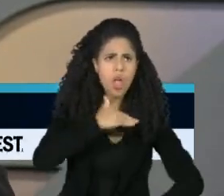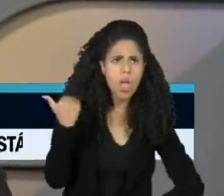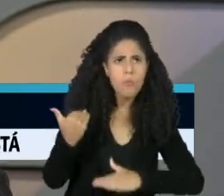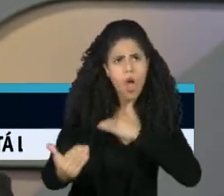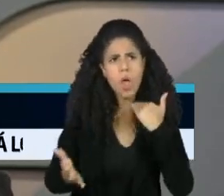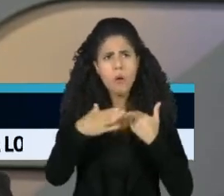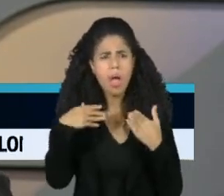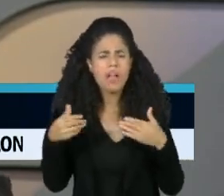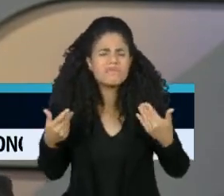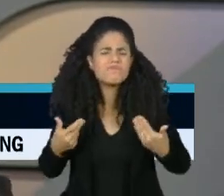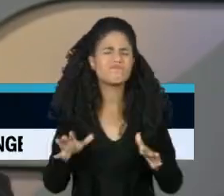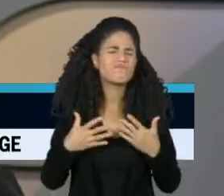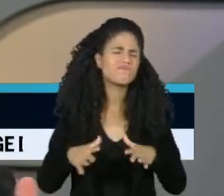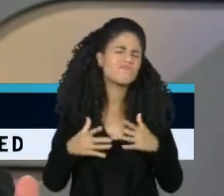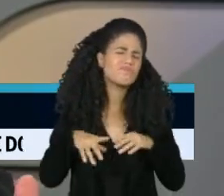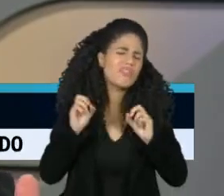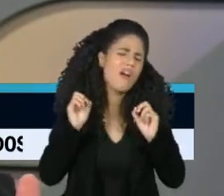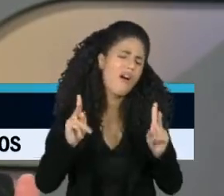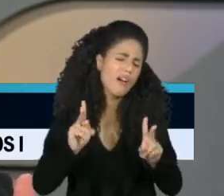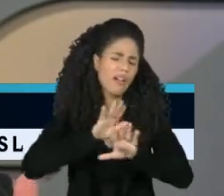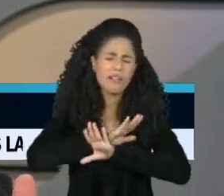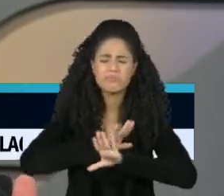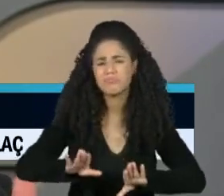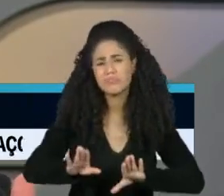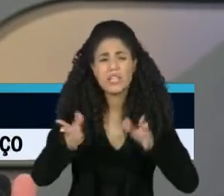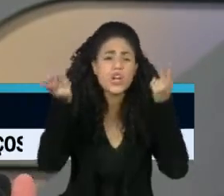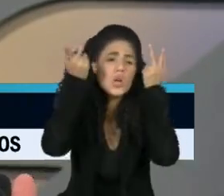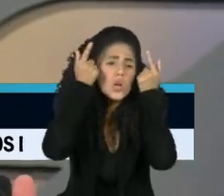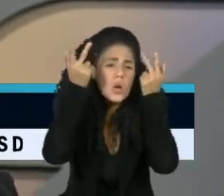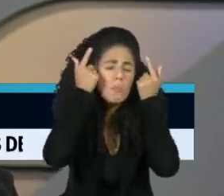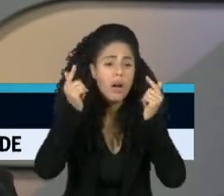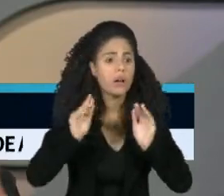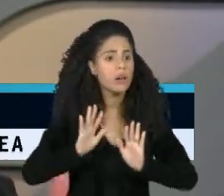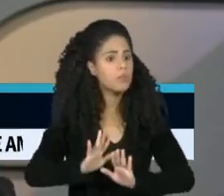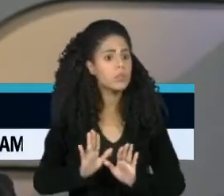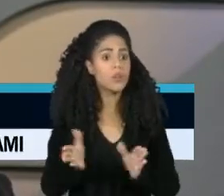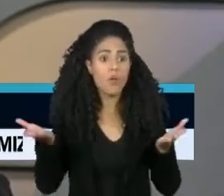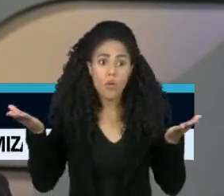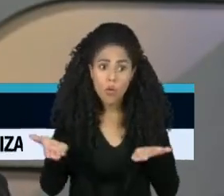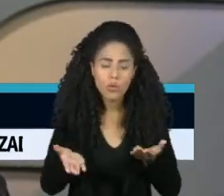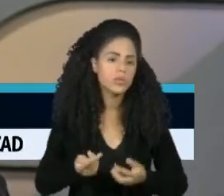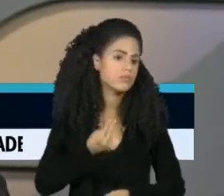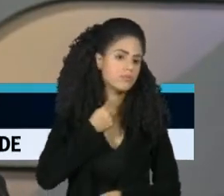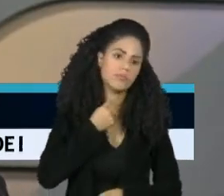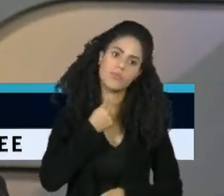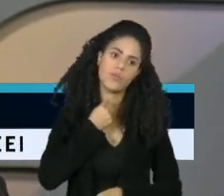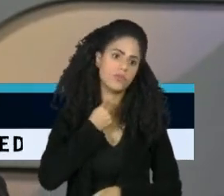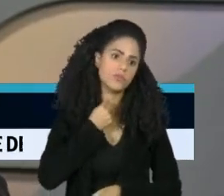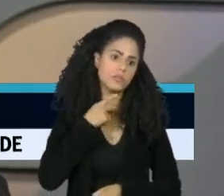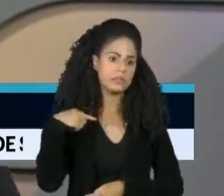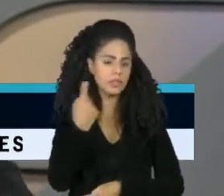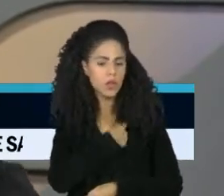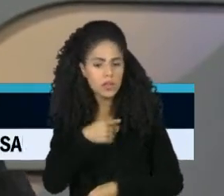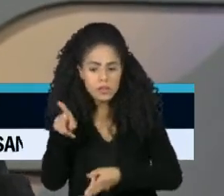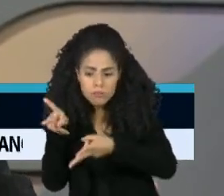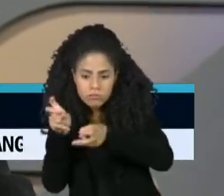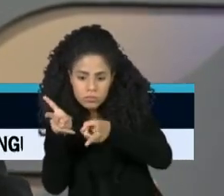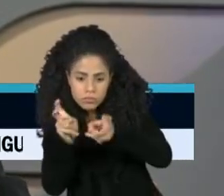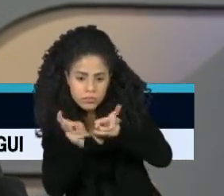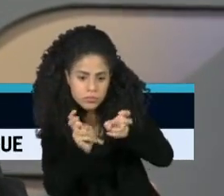desaparecerem mas para e são tropológico anacrônica hoje não é essa visão de mundo que a gente tem